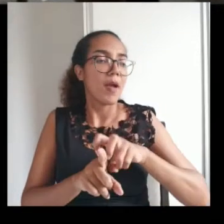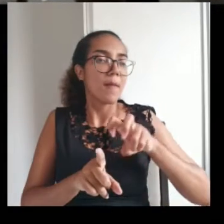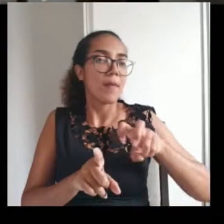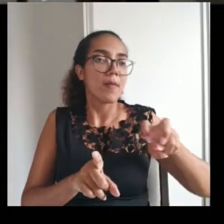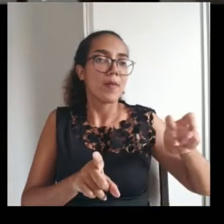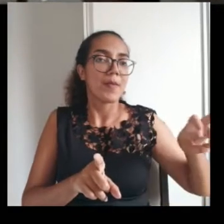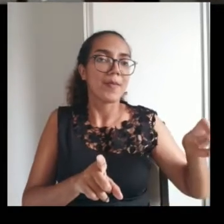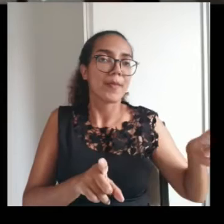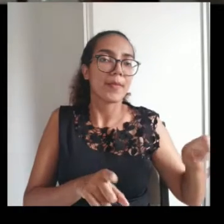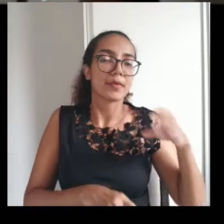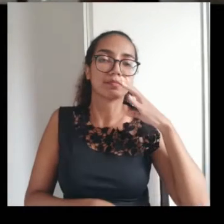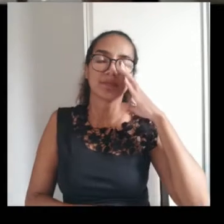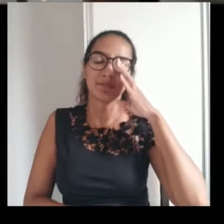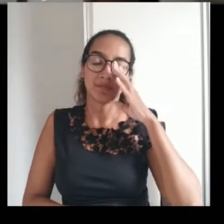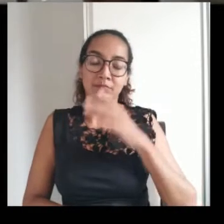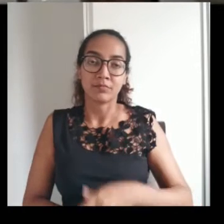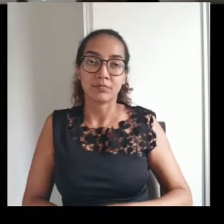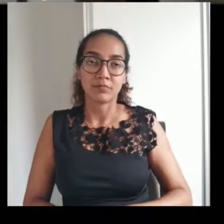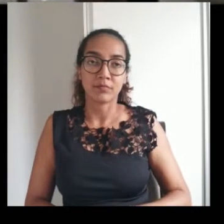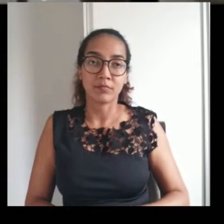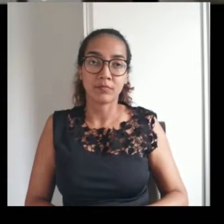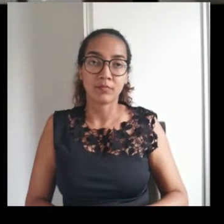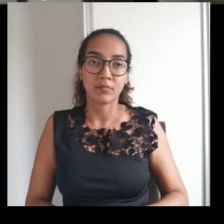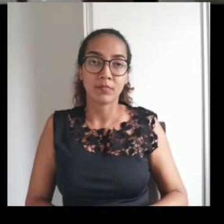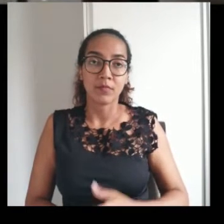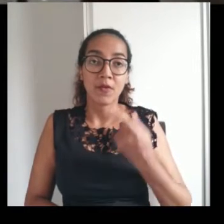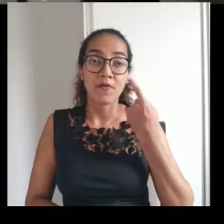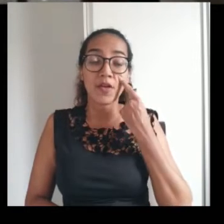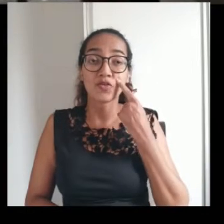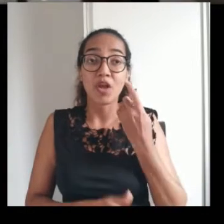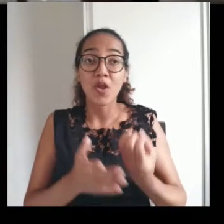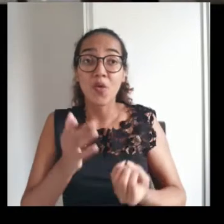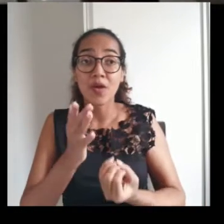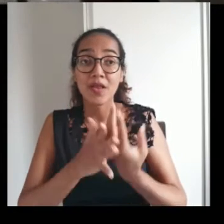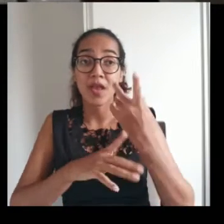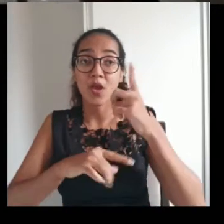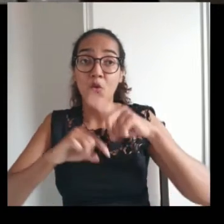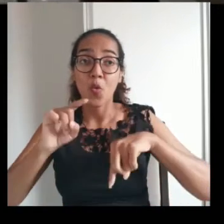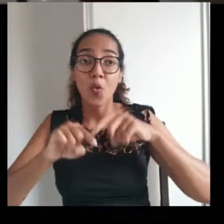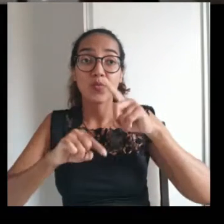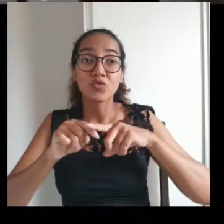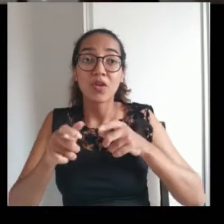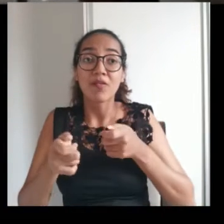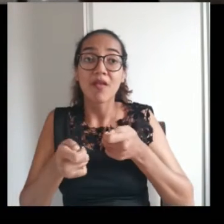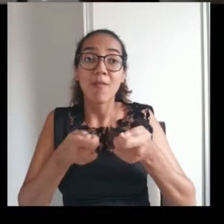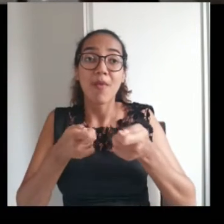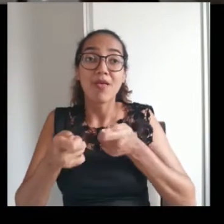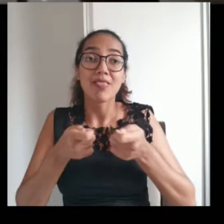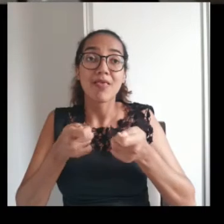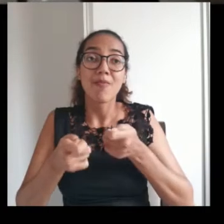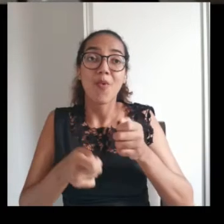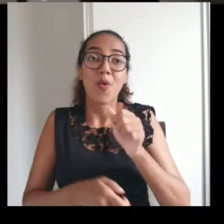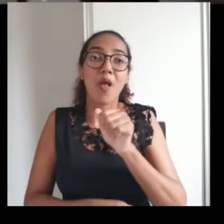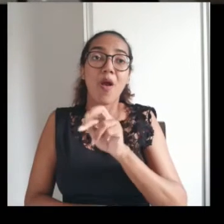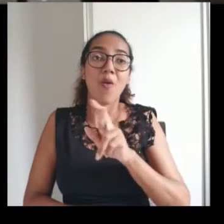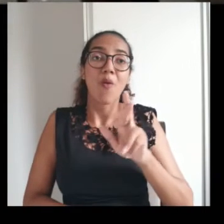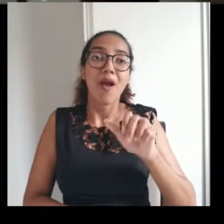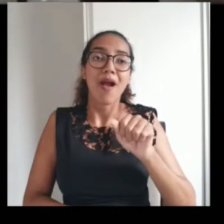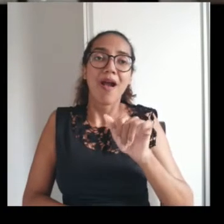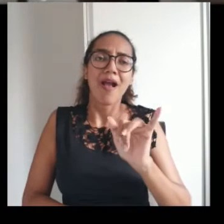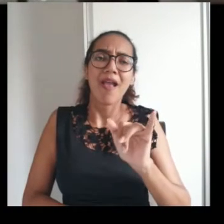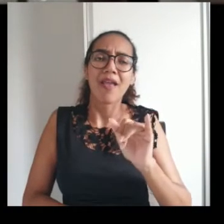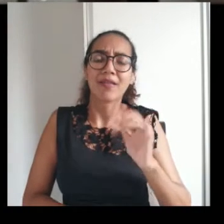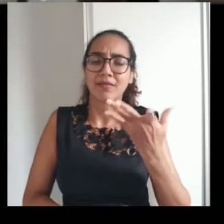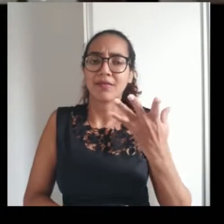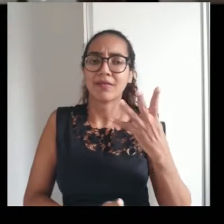ele lotar. Certo? Veja, eu criei um objeto que manipula um array de contas. Eu posso fazer isso para